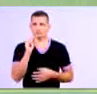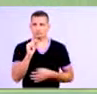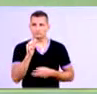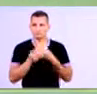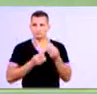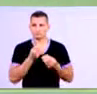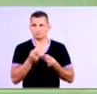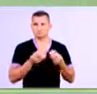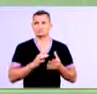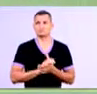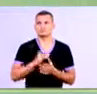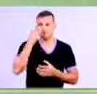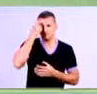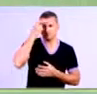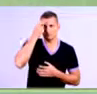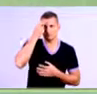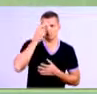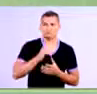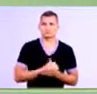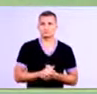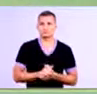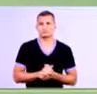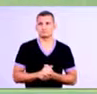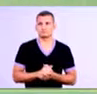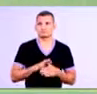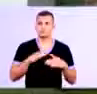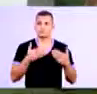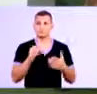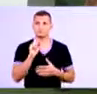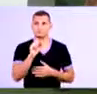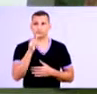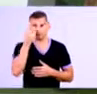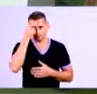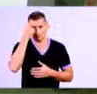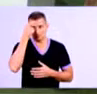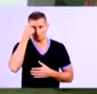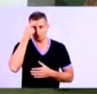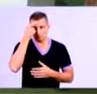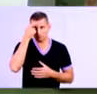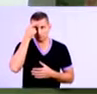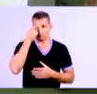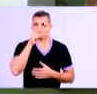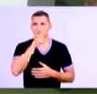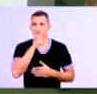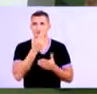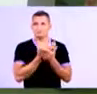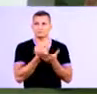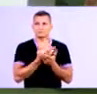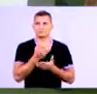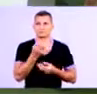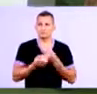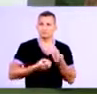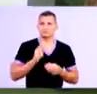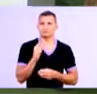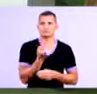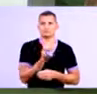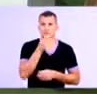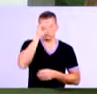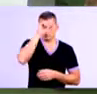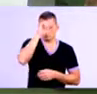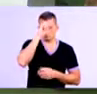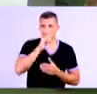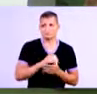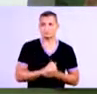esses aspectos da cognição. Então, o que é a cognição? A cognição, ela estuda sobre como nós aprendemos. Então,